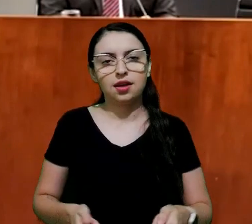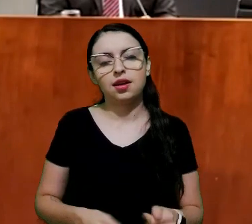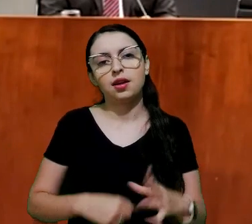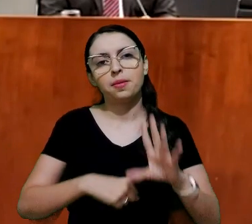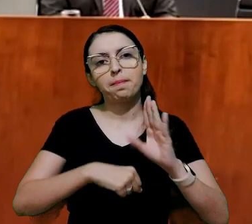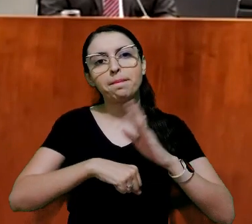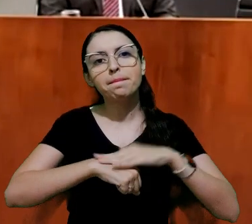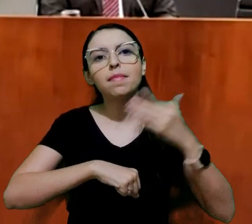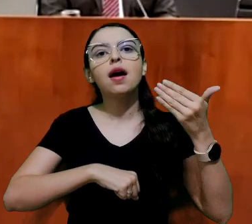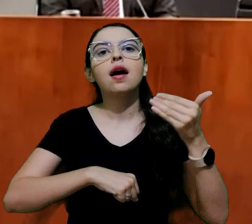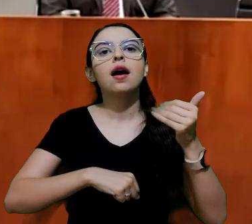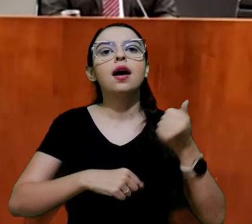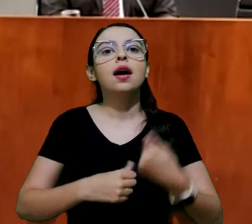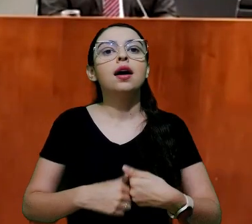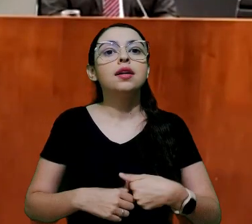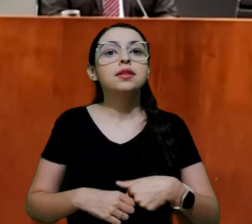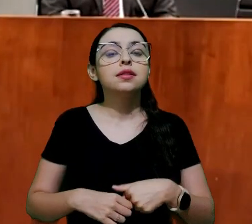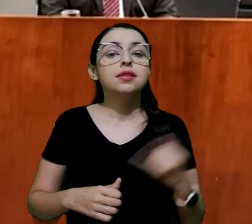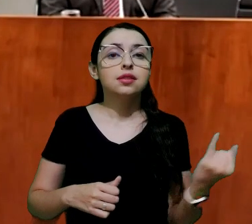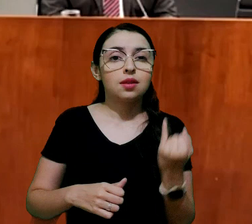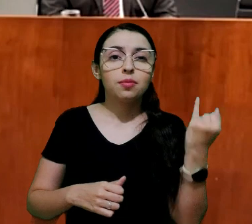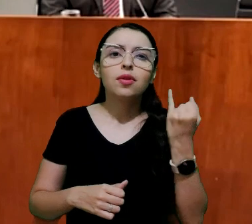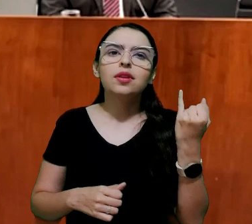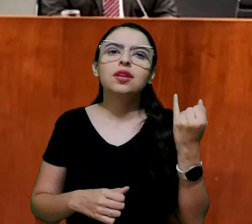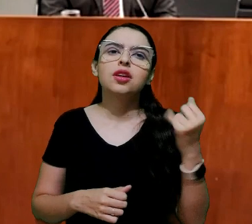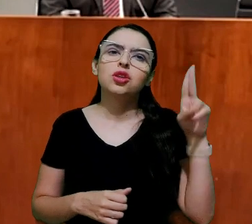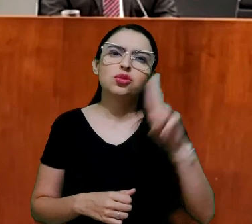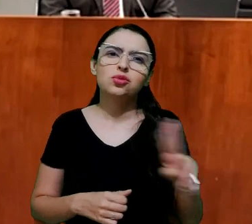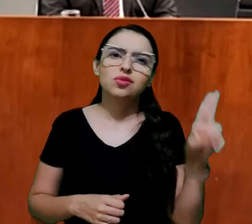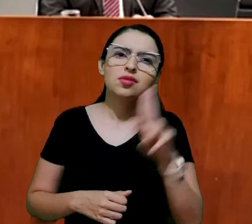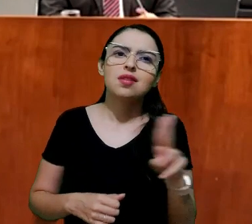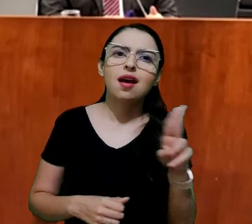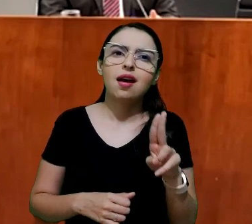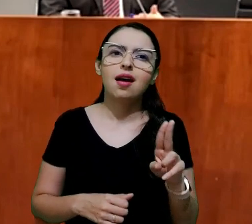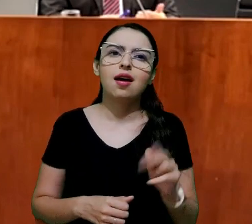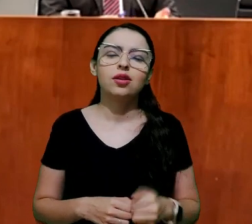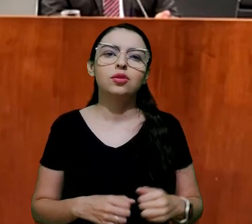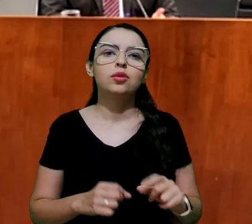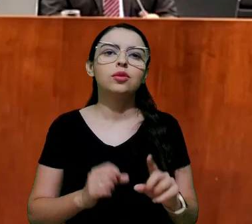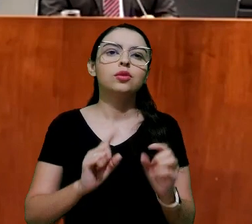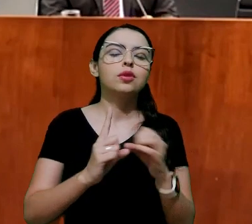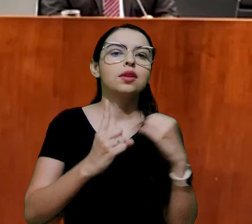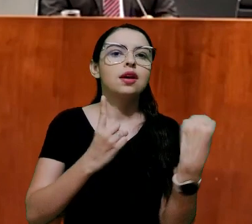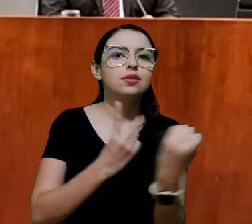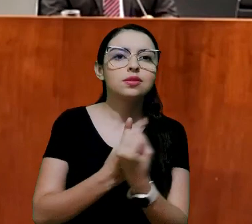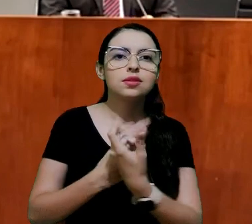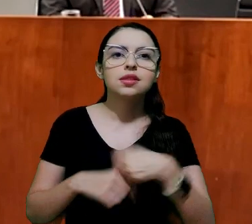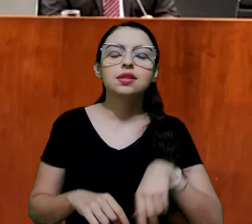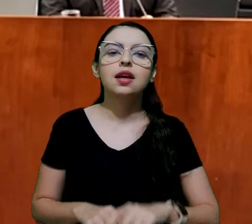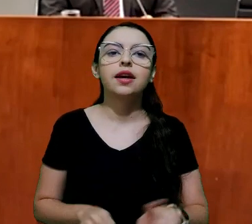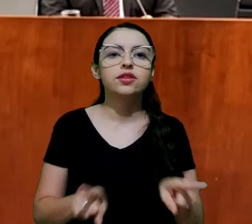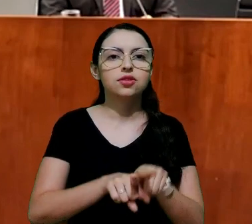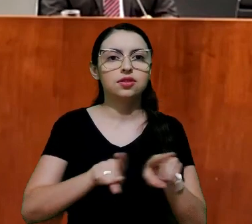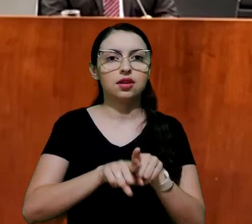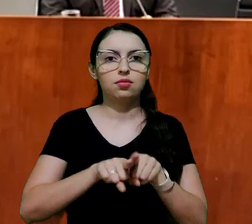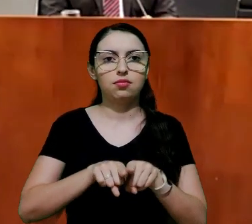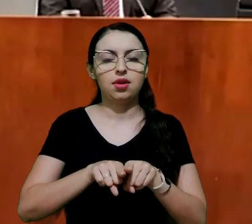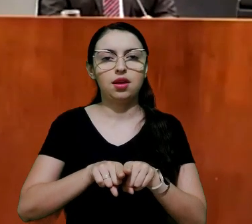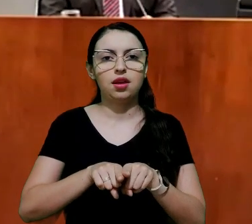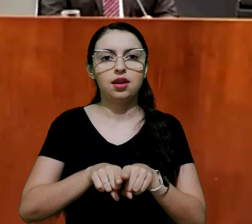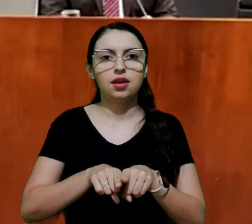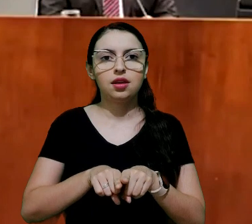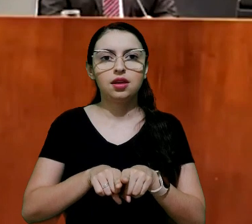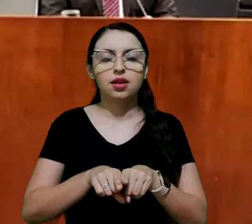tradicionais e usuais na nossa sociedade, bem como aquelas que têm uma maior repercussão tanto